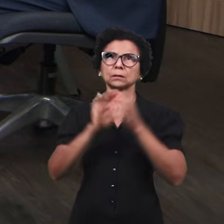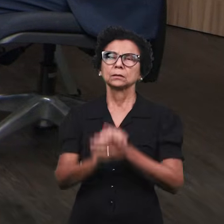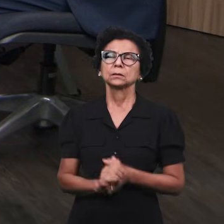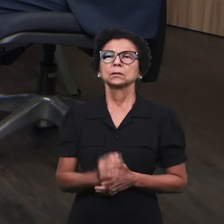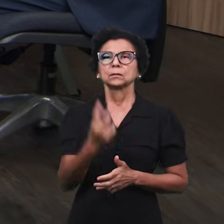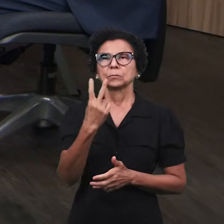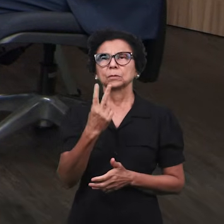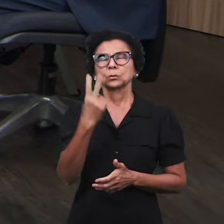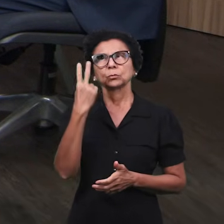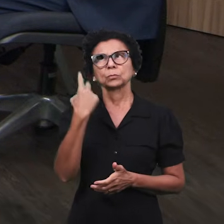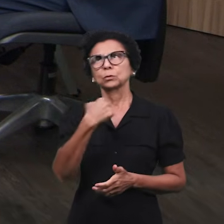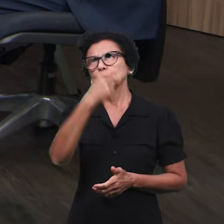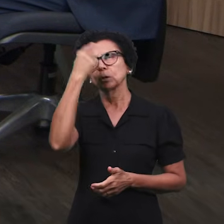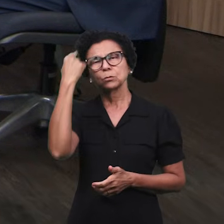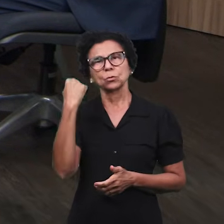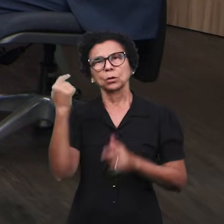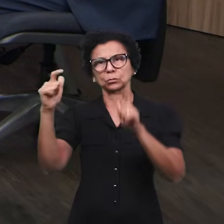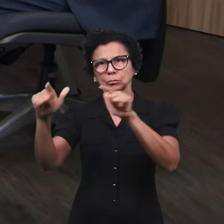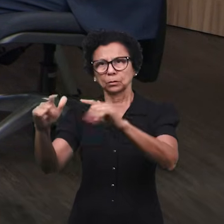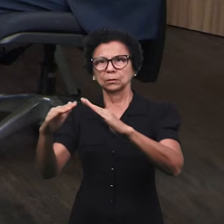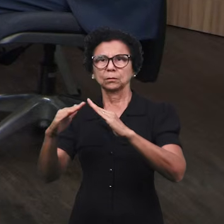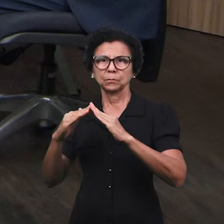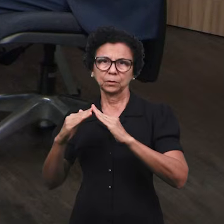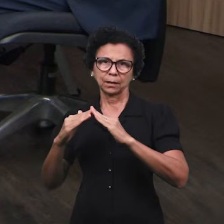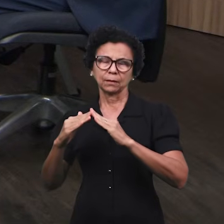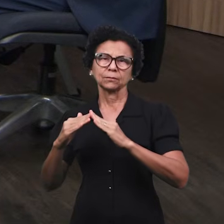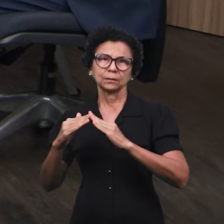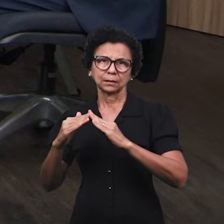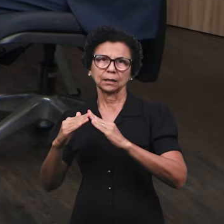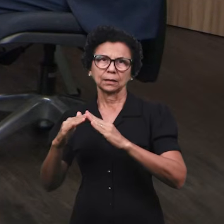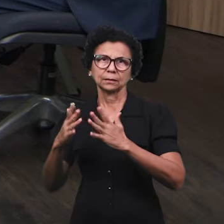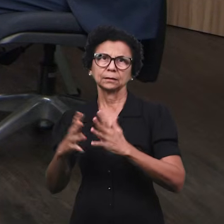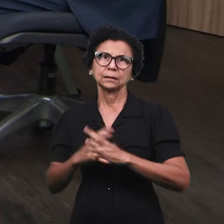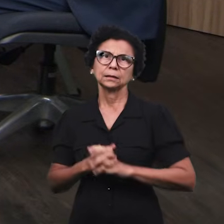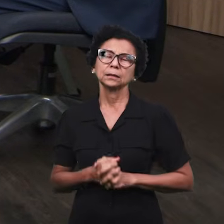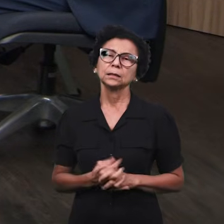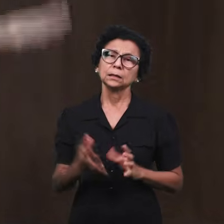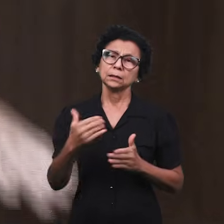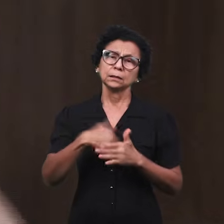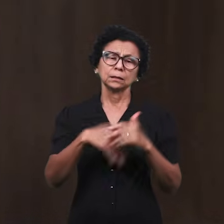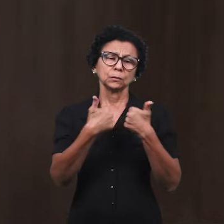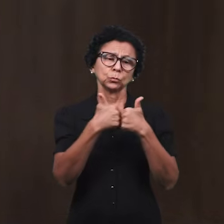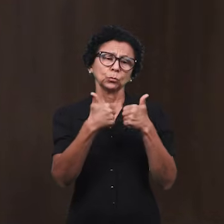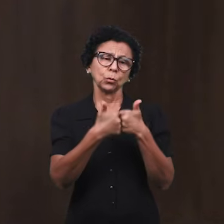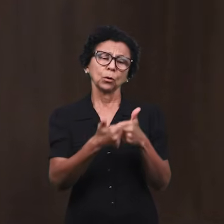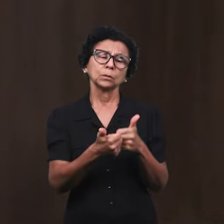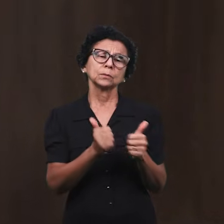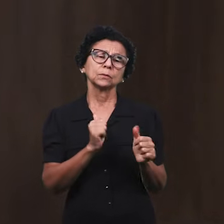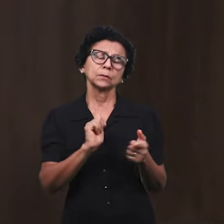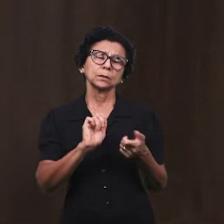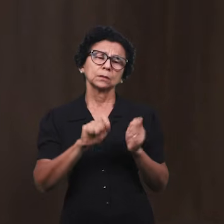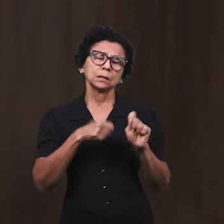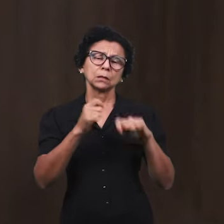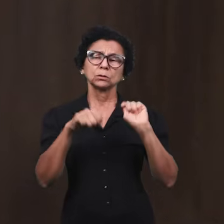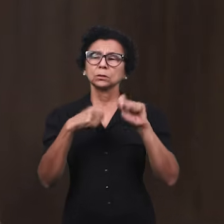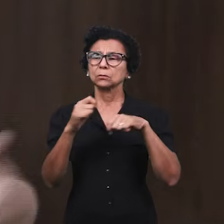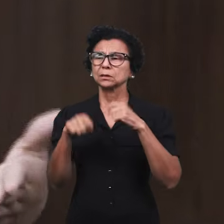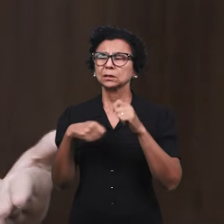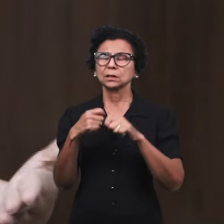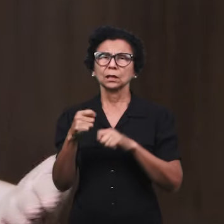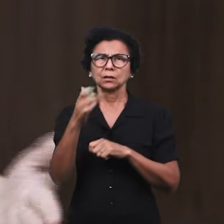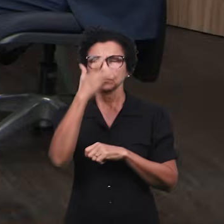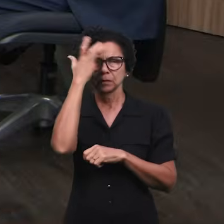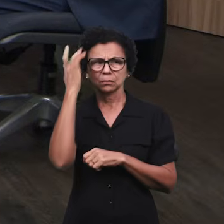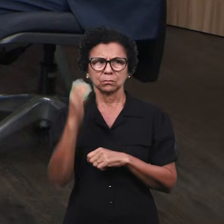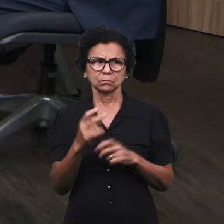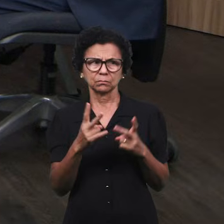de casa até aqui era 2 aulas do Manaim. E eu vinha interpretando dentro do ônibus. Direto as pessoas ficavam olhando para minha cara, tipo, o que essa menina está